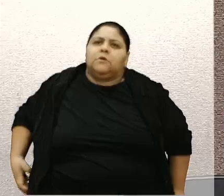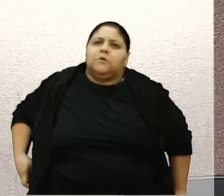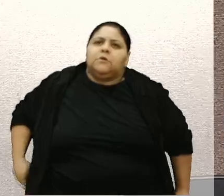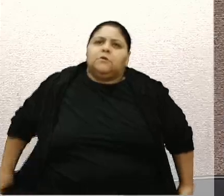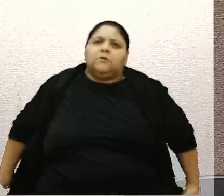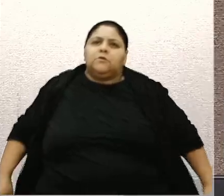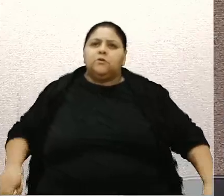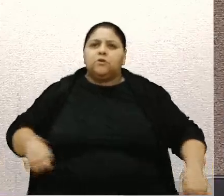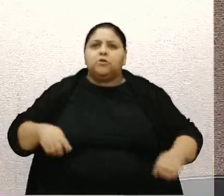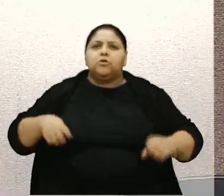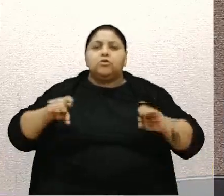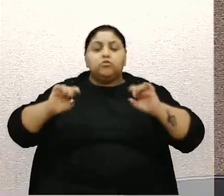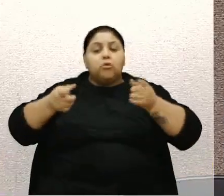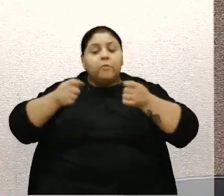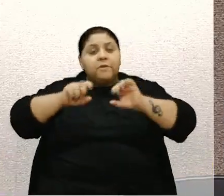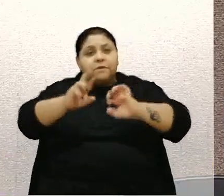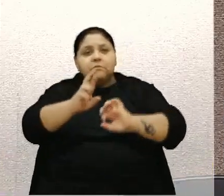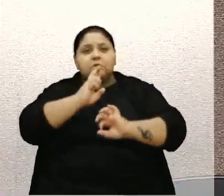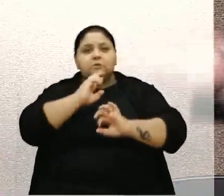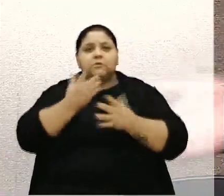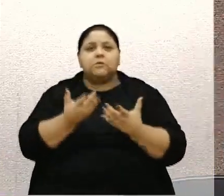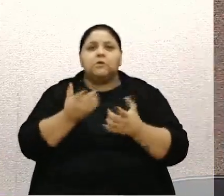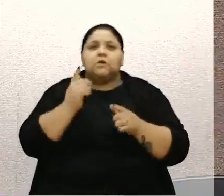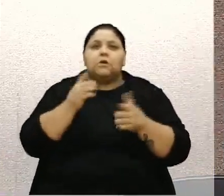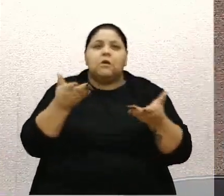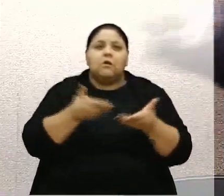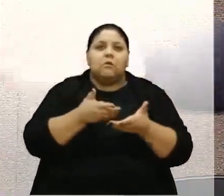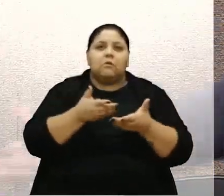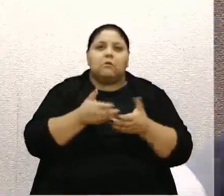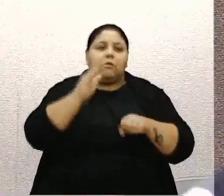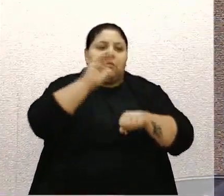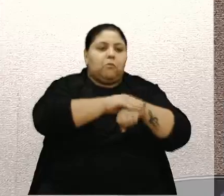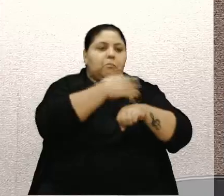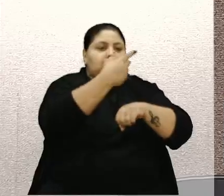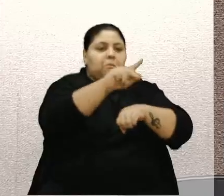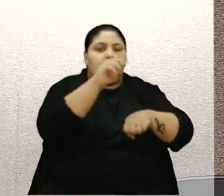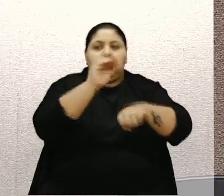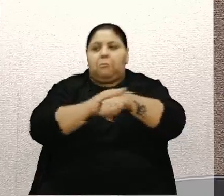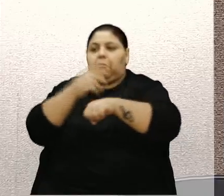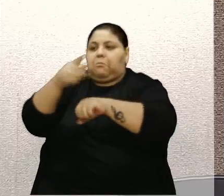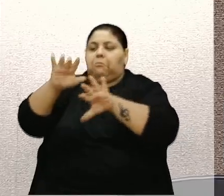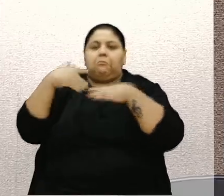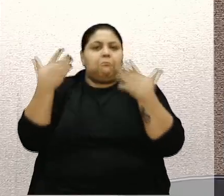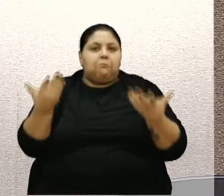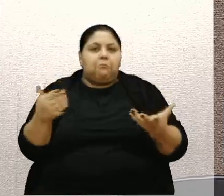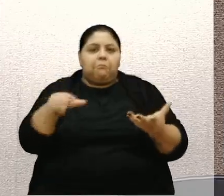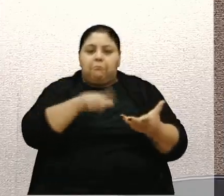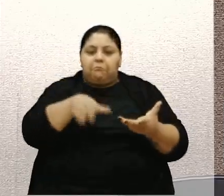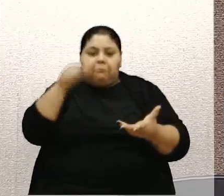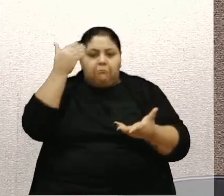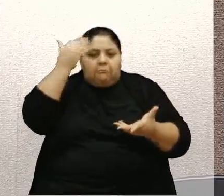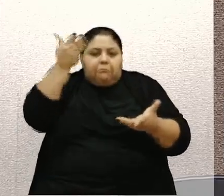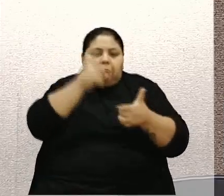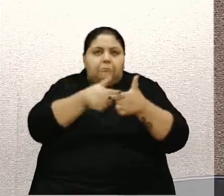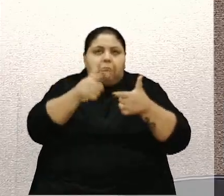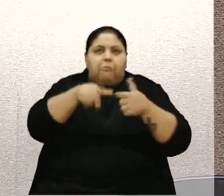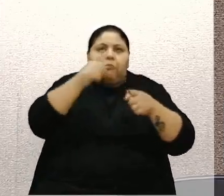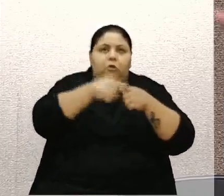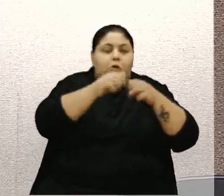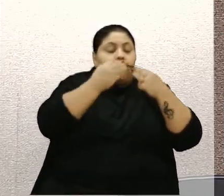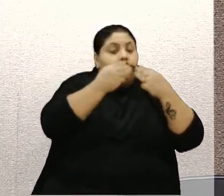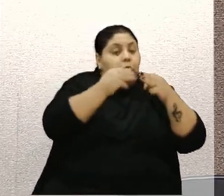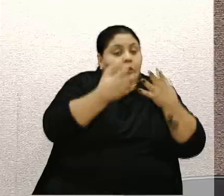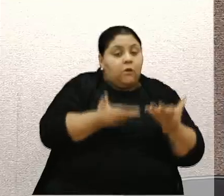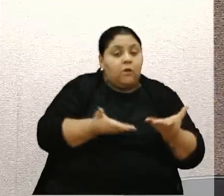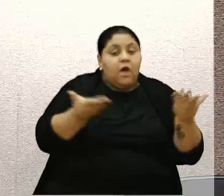fica mais fácil para a gente trabalhar aqui. Porque agora um joga para o outro e a gente não sabe onde é que está o problema. Porque maquinário tem. O negócio